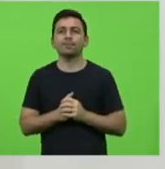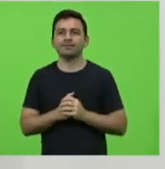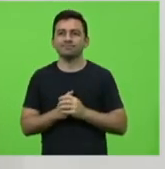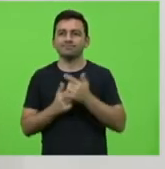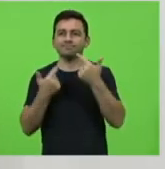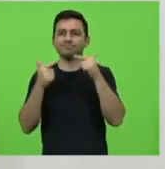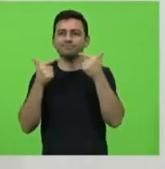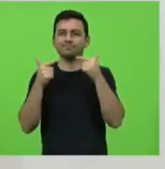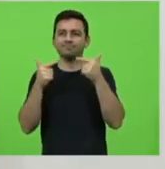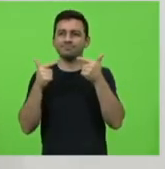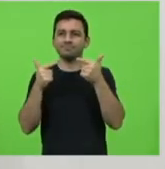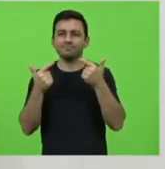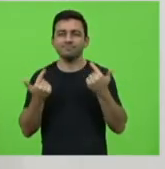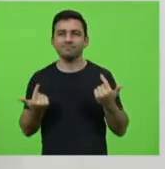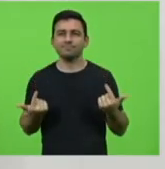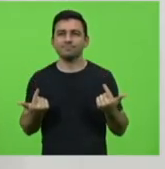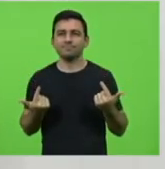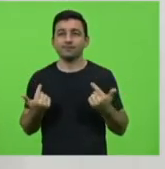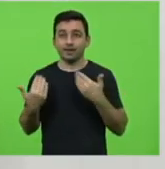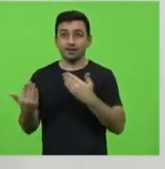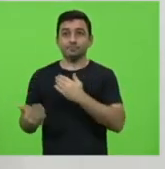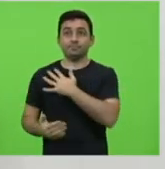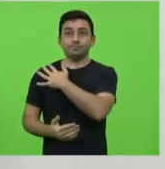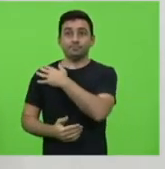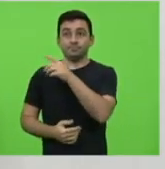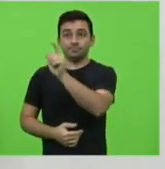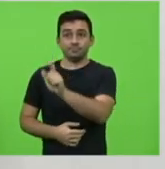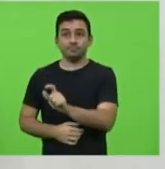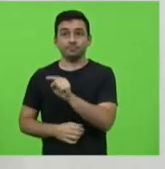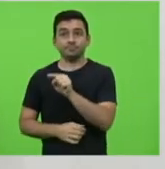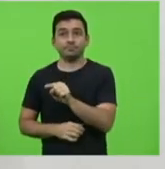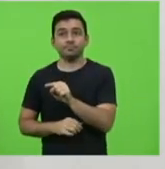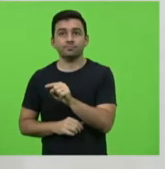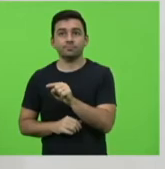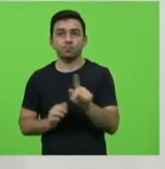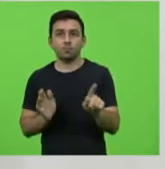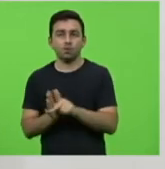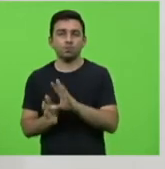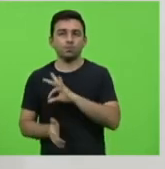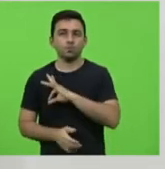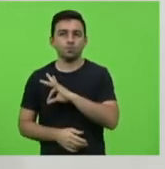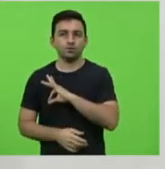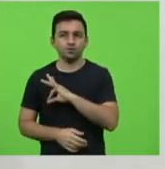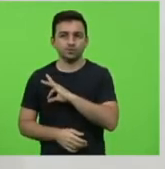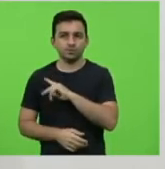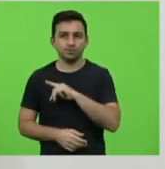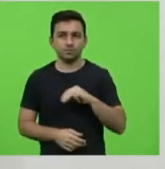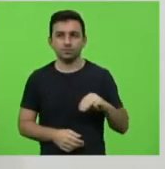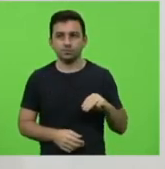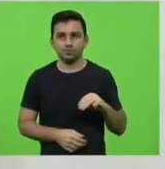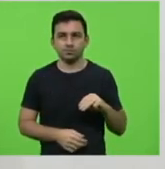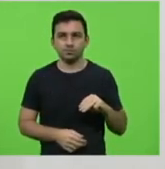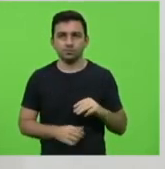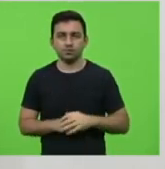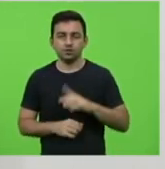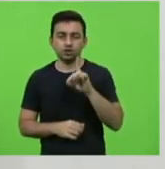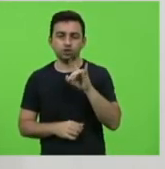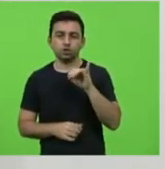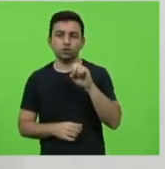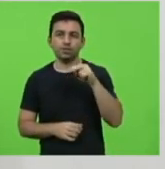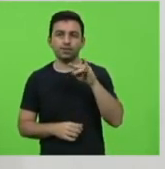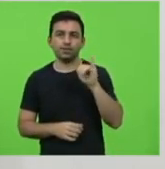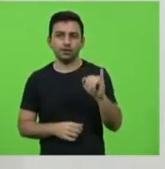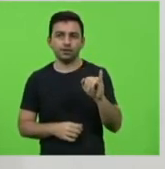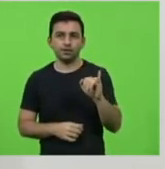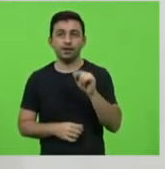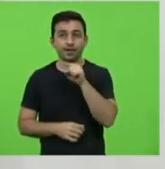Engraçado, né? Que o comandante da Polícia Militar, o comandante Coronel Dionei, quando